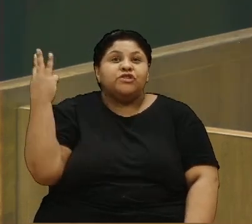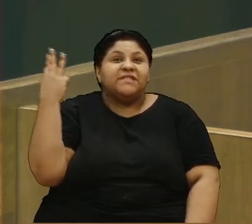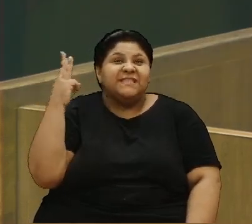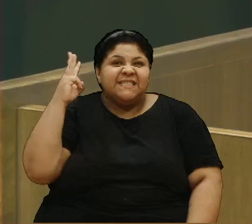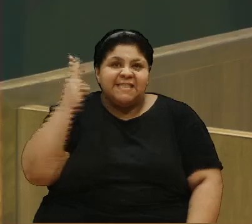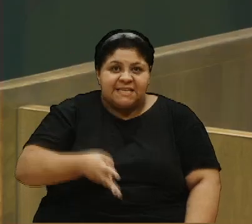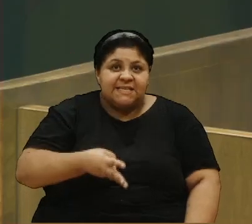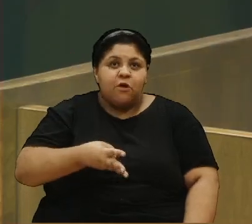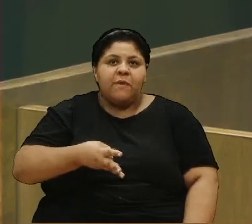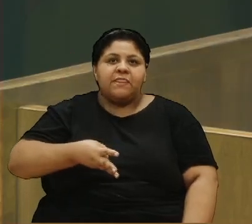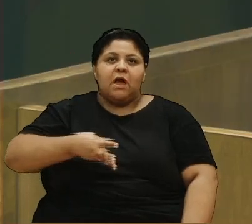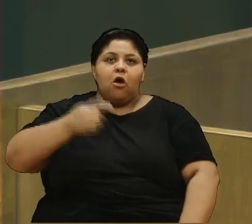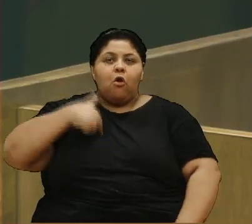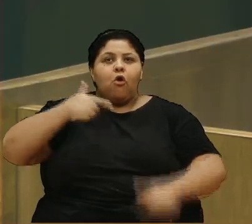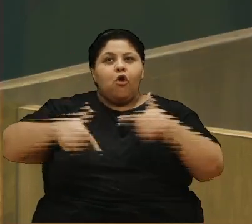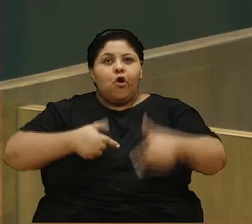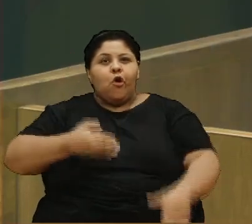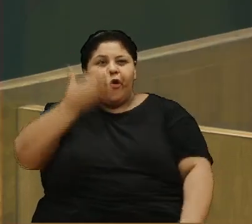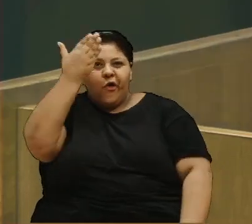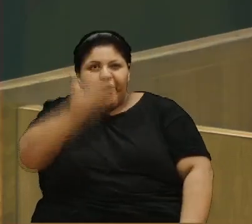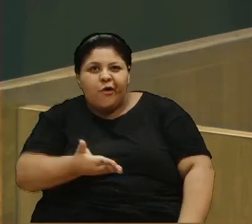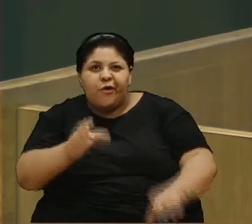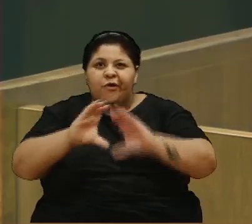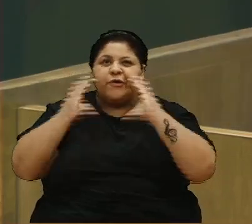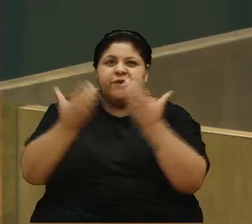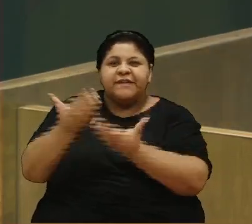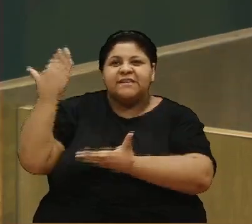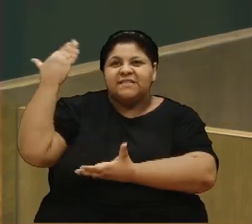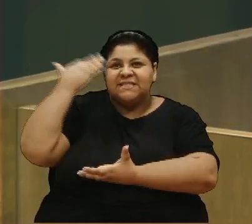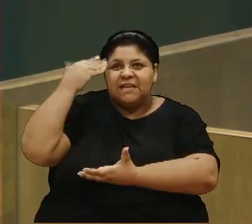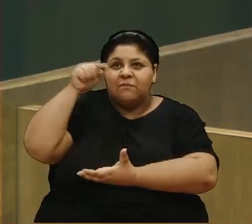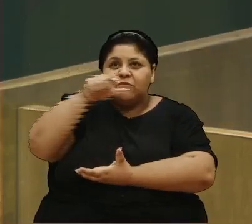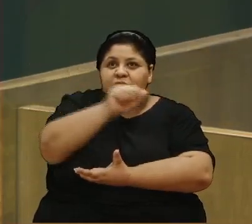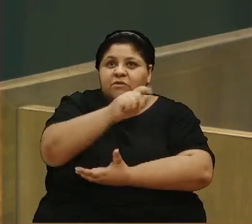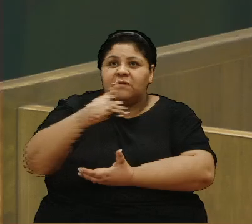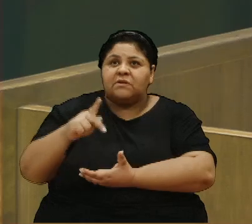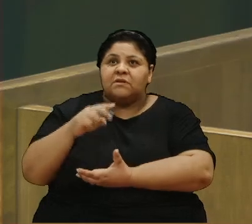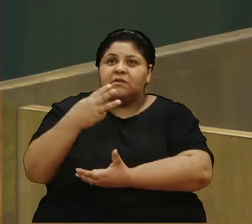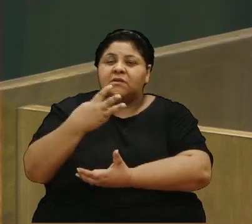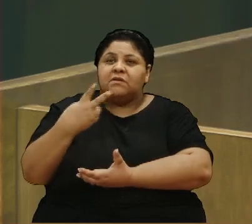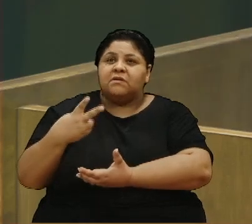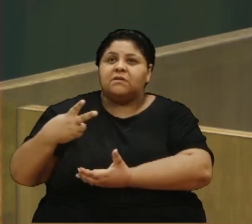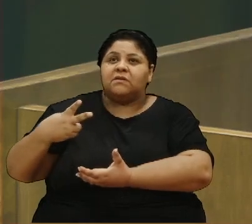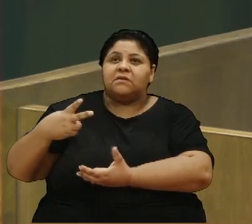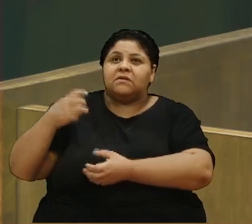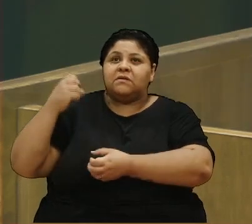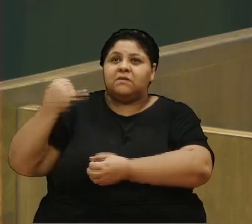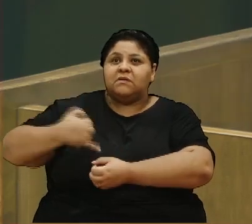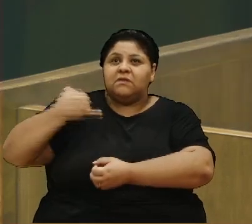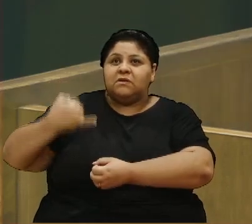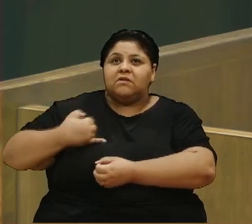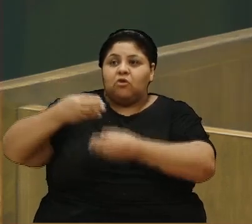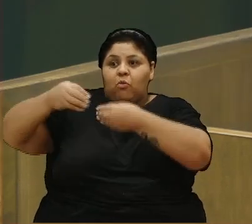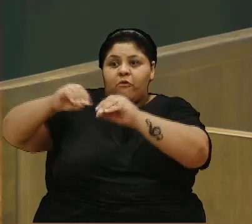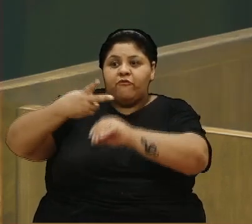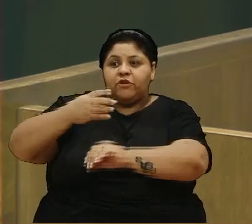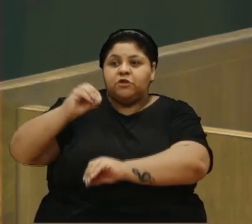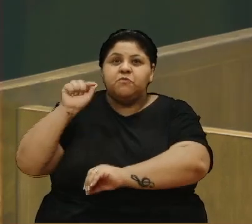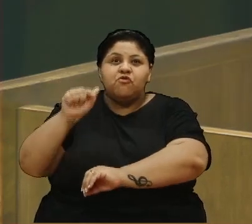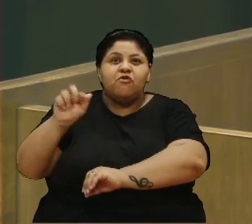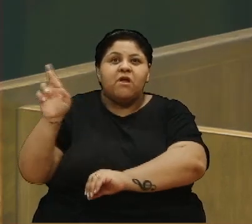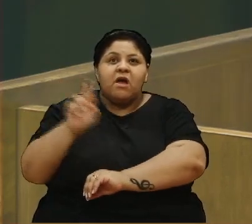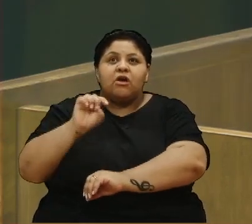meu trabalho. E o senhor, a comunidade, sabe que o senhor é aposentado com 32 anos, com uma folha de 20 mil reais só de